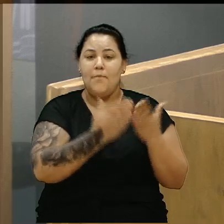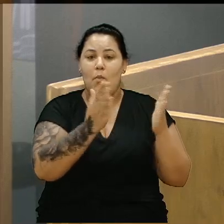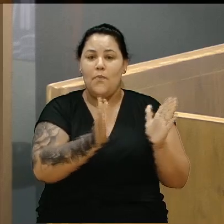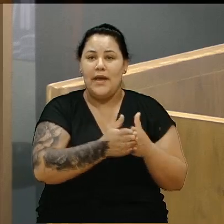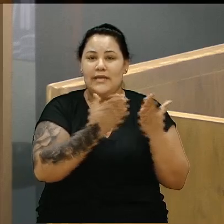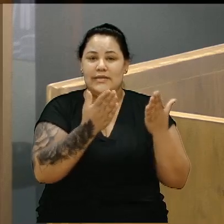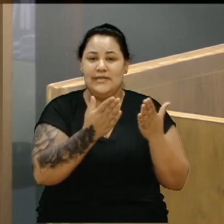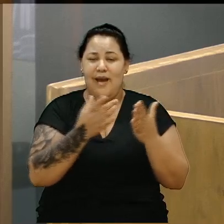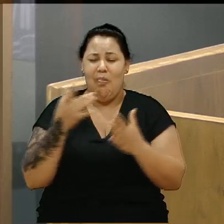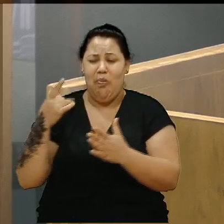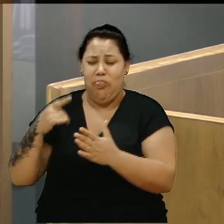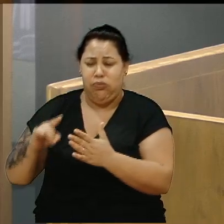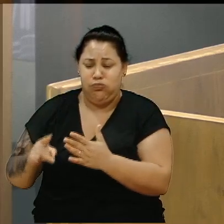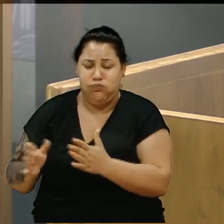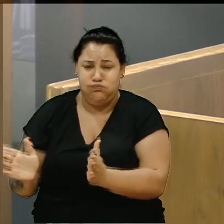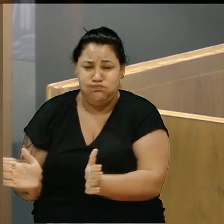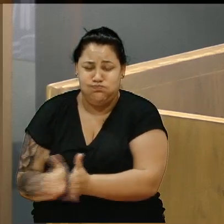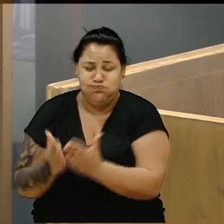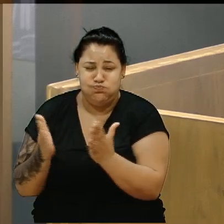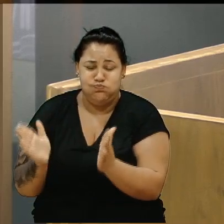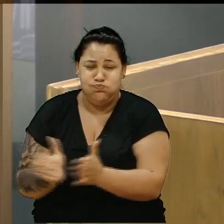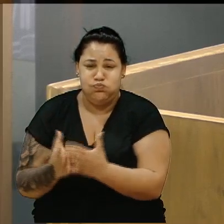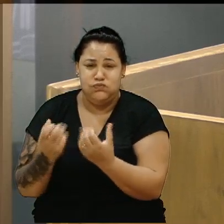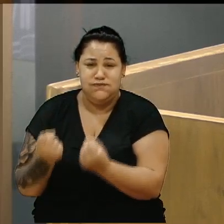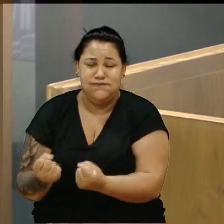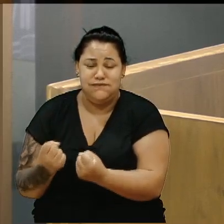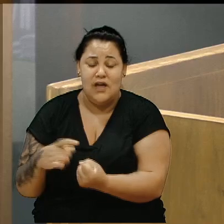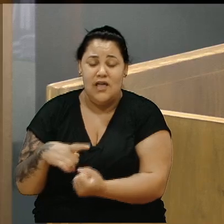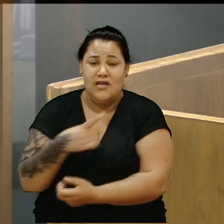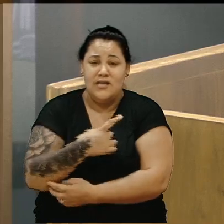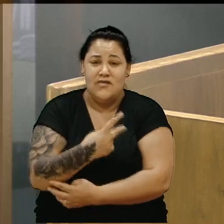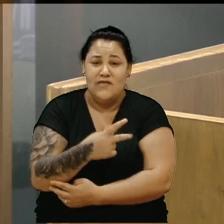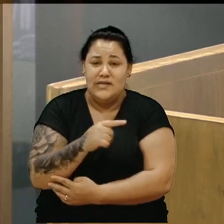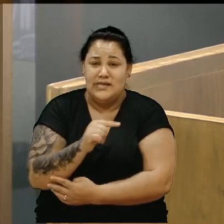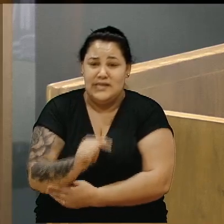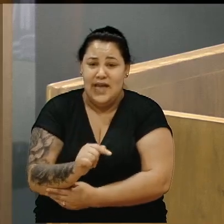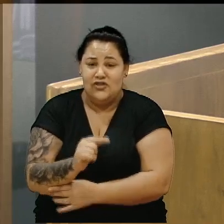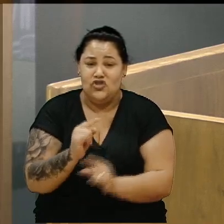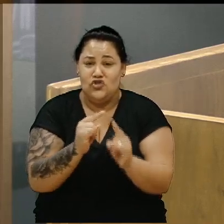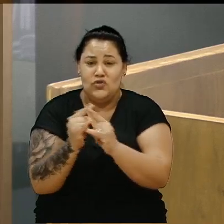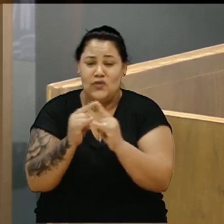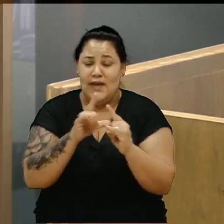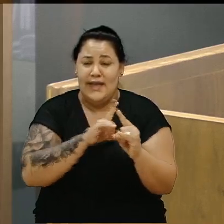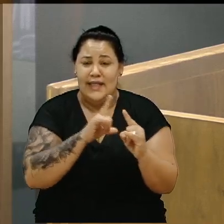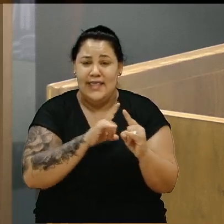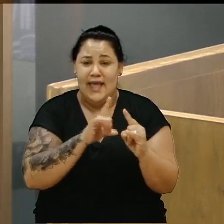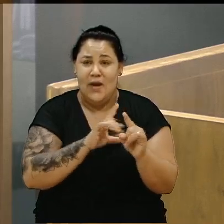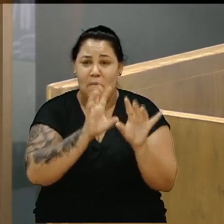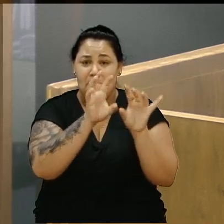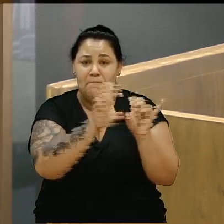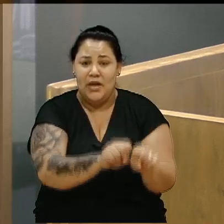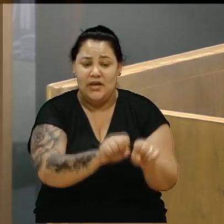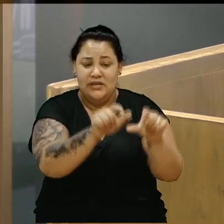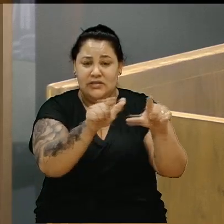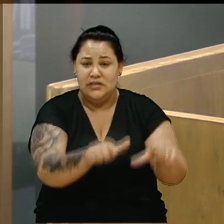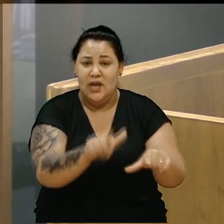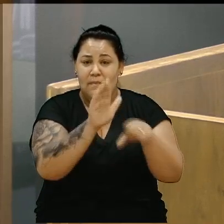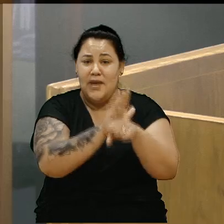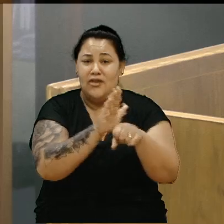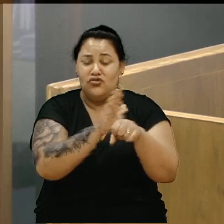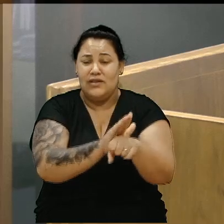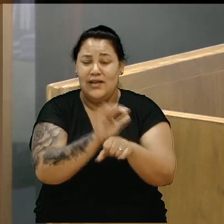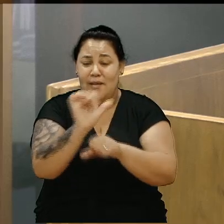extrema pobreza. São 127 instituições que têm o pertencimento no seu território para ajudar numa mudança